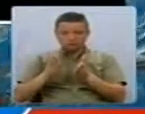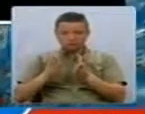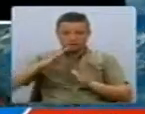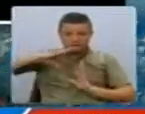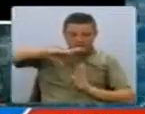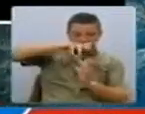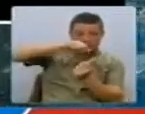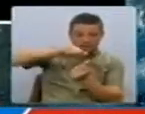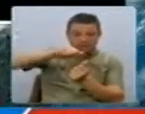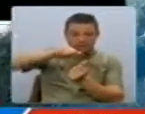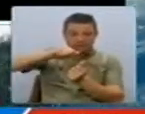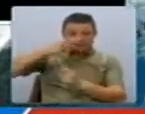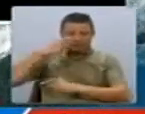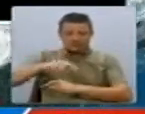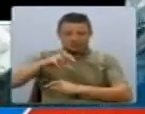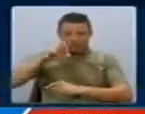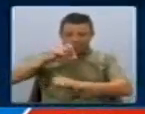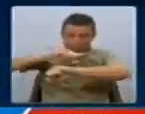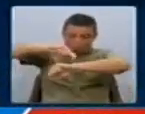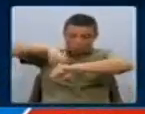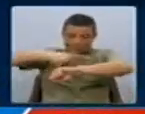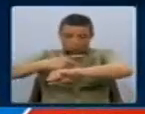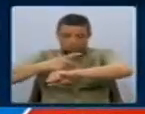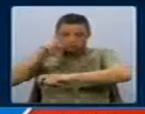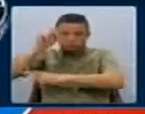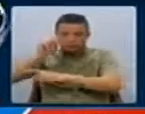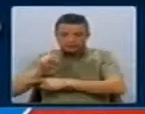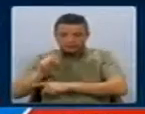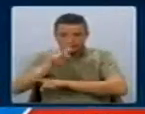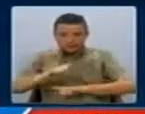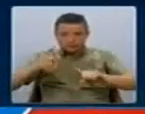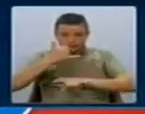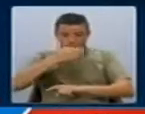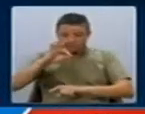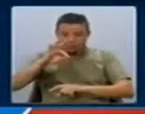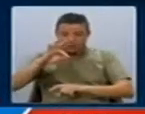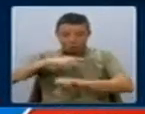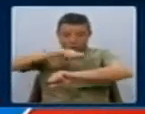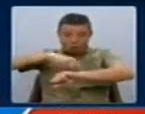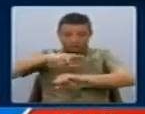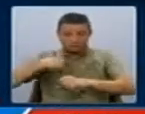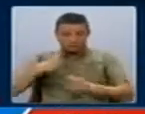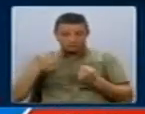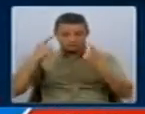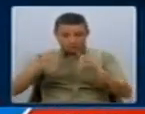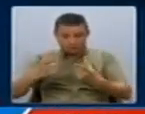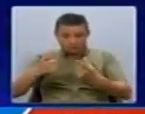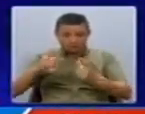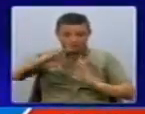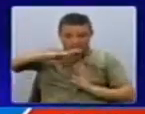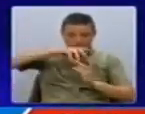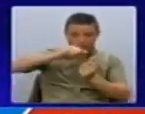planeta que tem 8 horas de duração num dia. Quando nós nos queixamos das 24 horas que serve para tão pouco, imagina então este planeta com